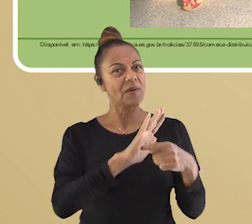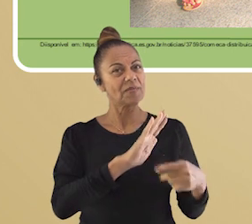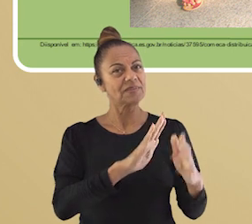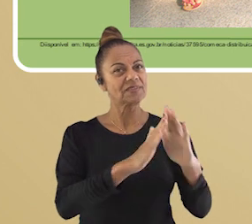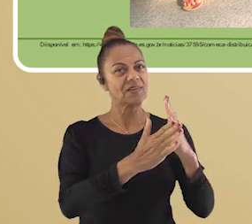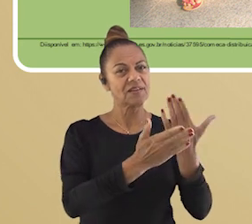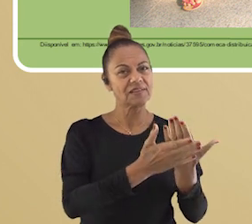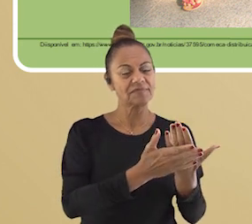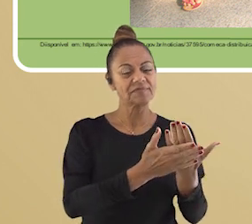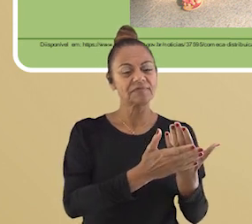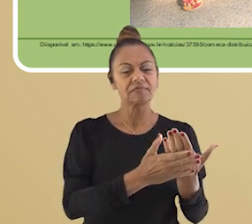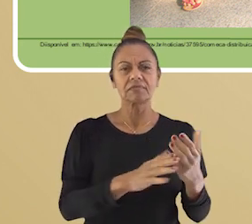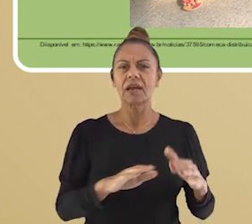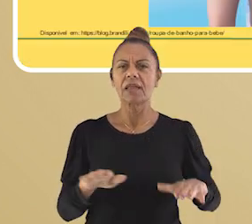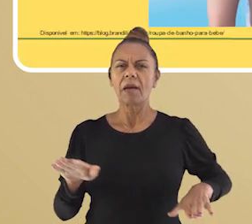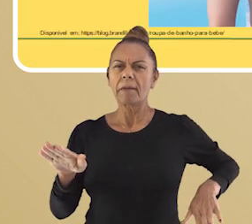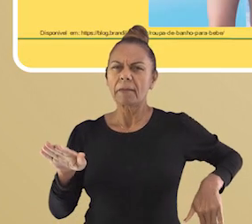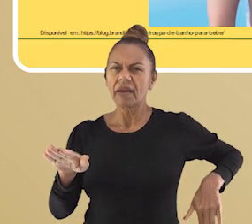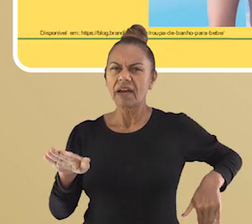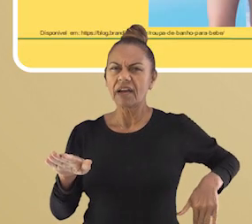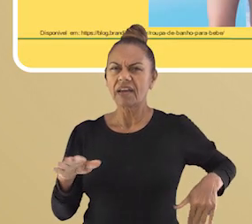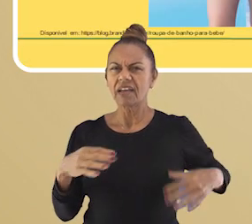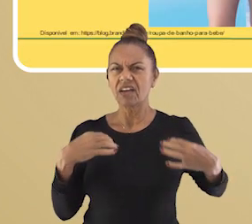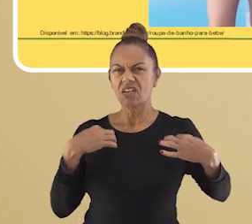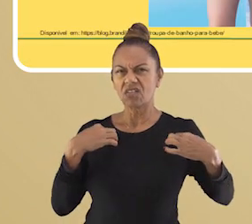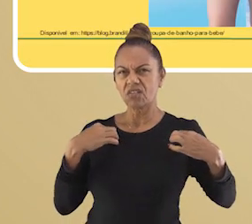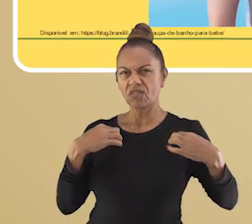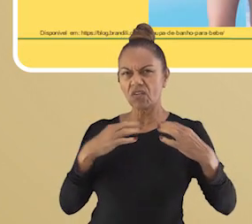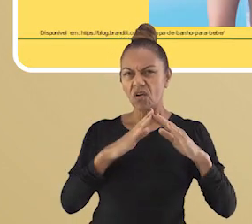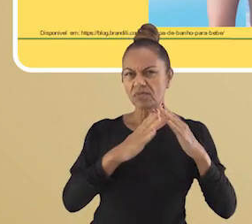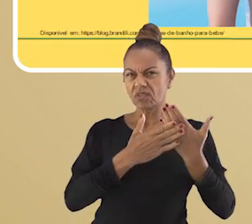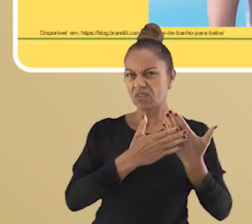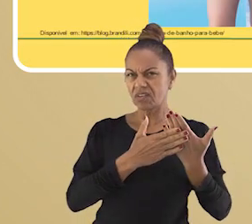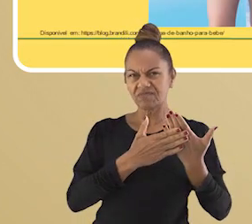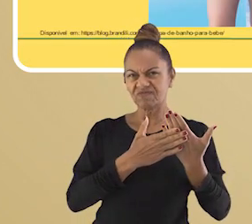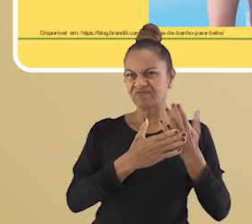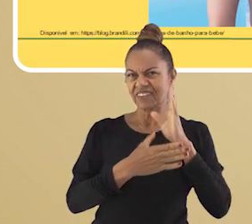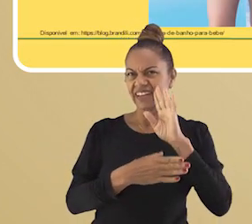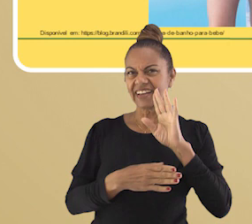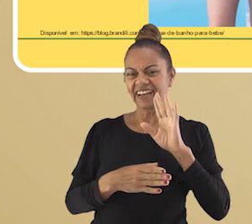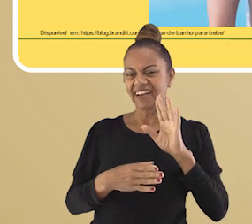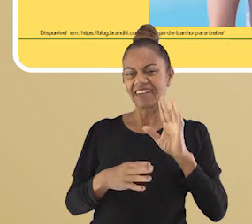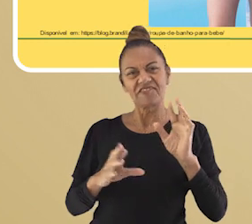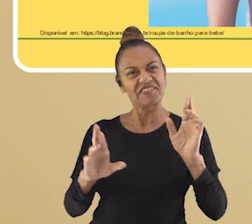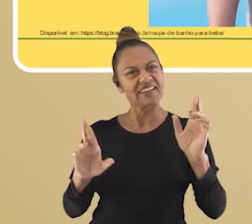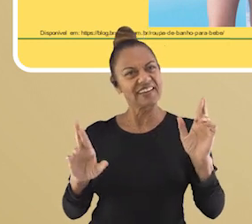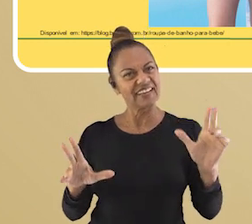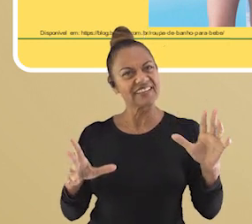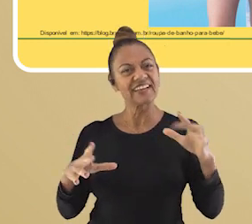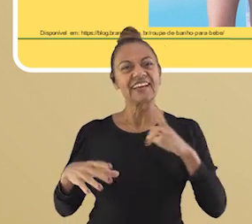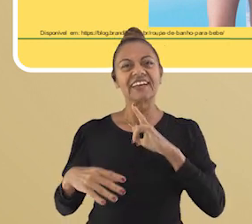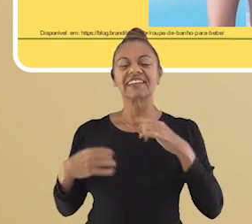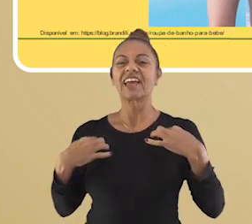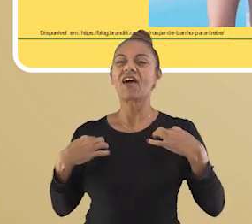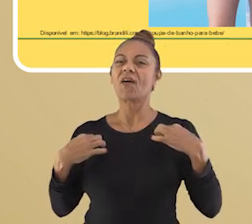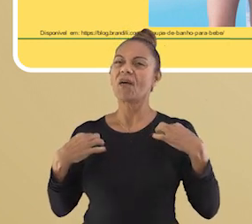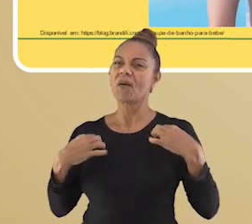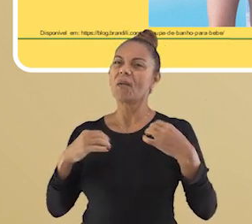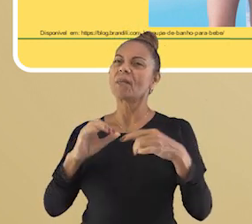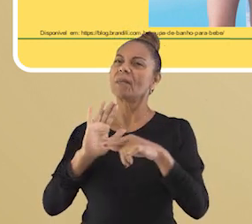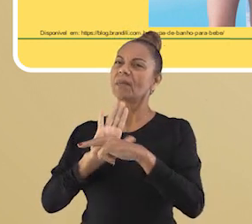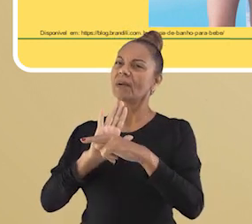o uniforme escolar. Mas para ir à praia, o uniforme escolar não fica legal, não é mesmo? Para irmos à